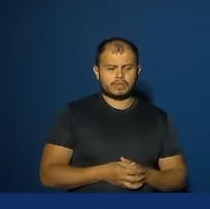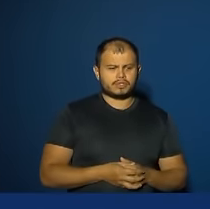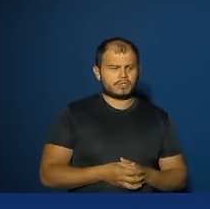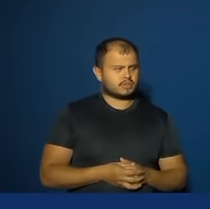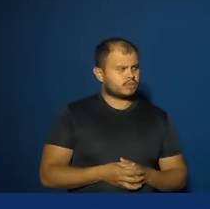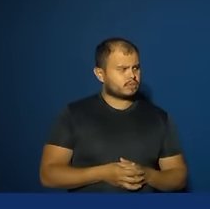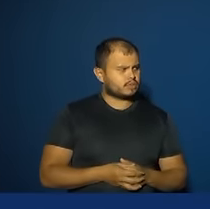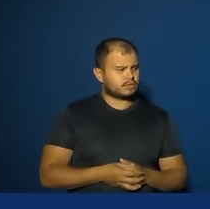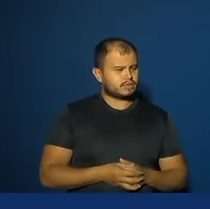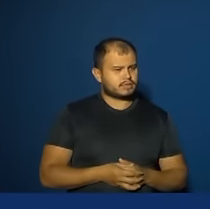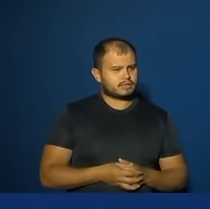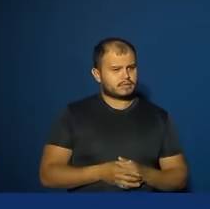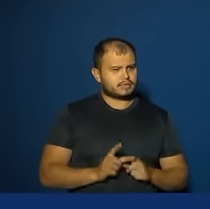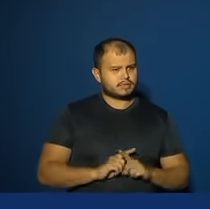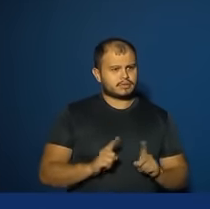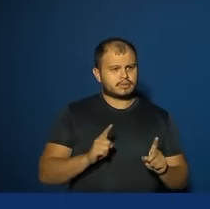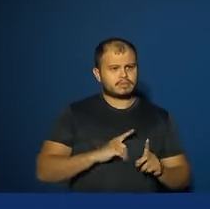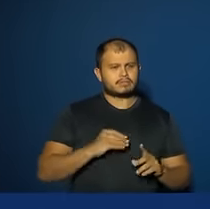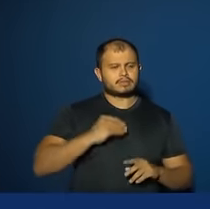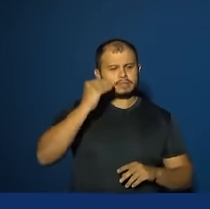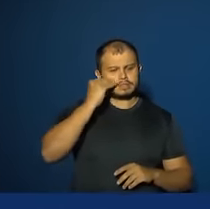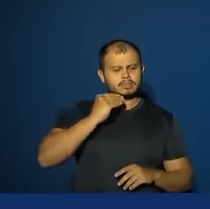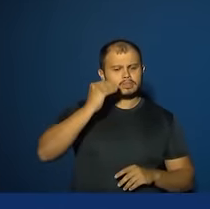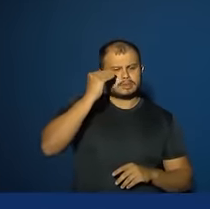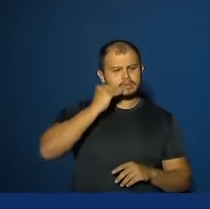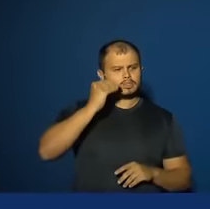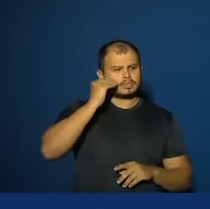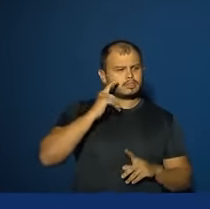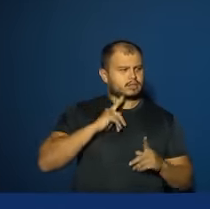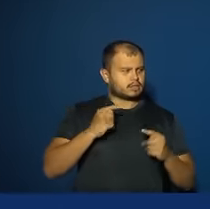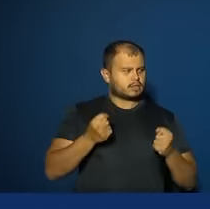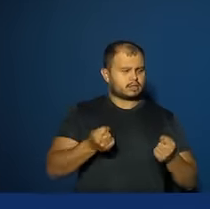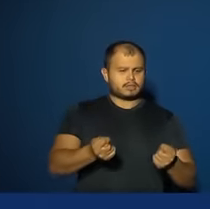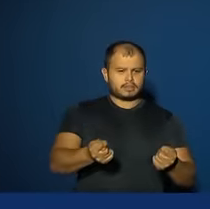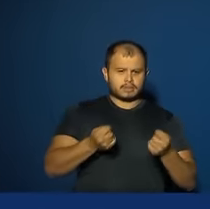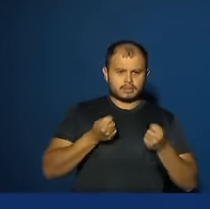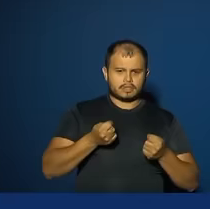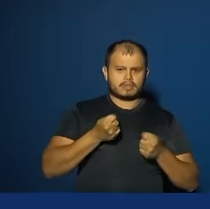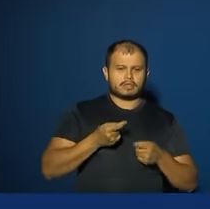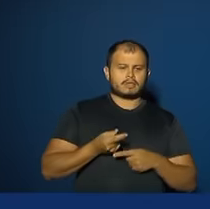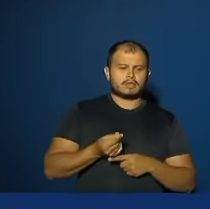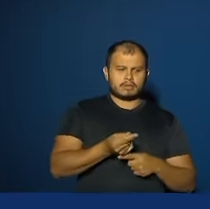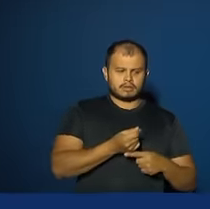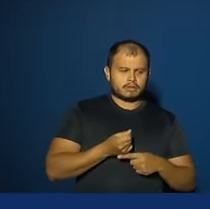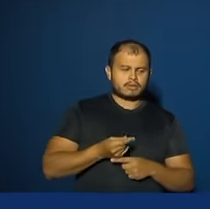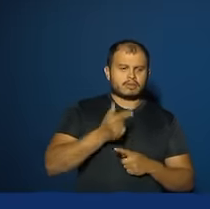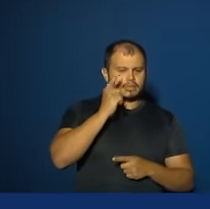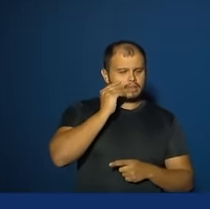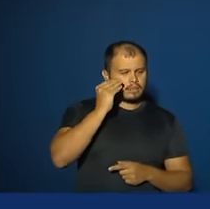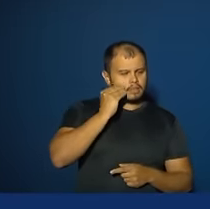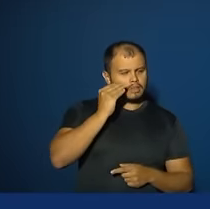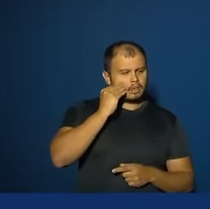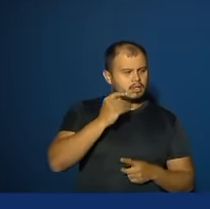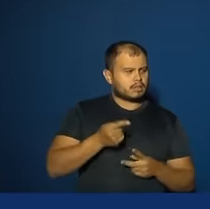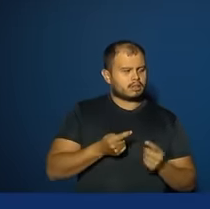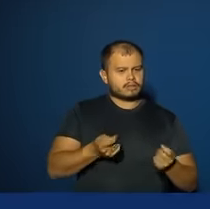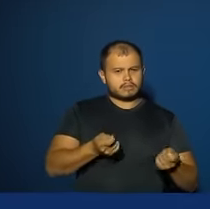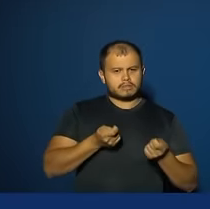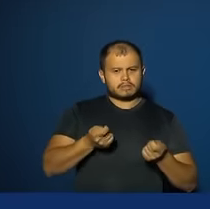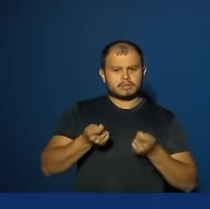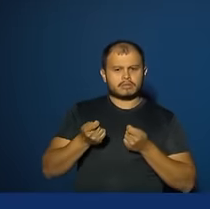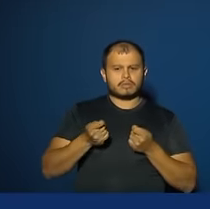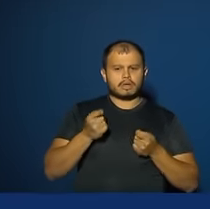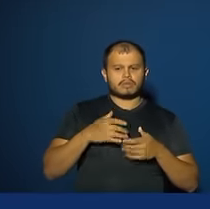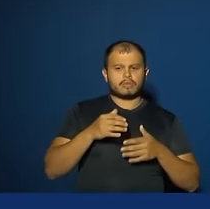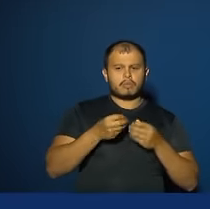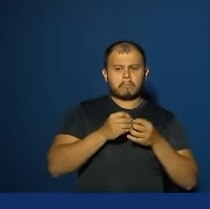alguma persistência adicional no aperto monetário, não é apertar mais, mas é não se precipitar no afrouxamento,